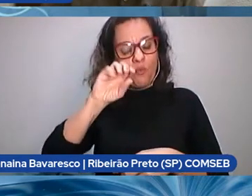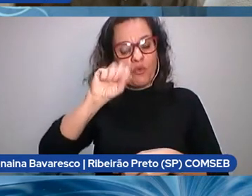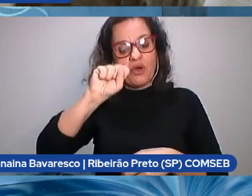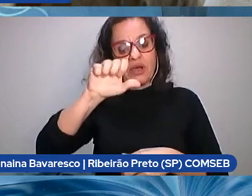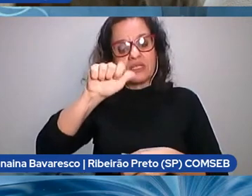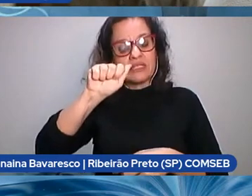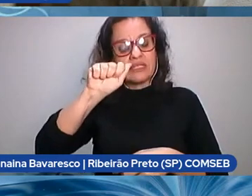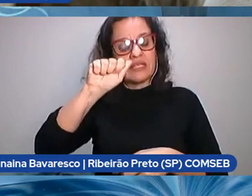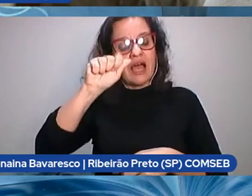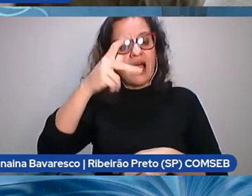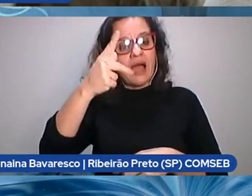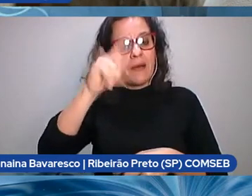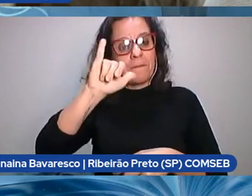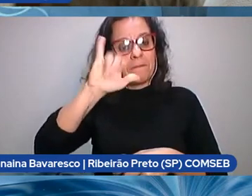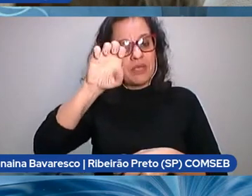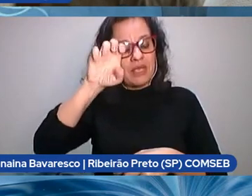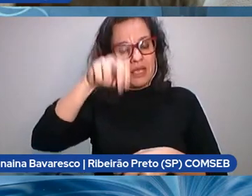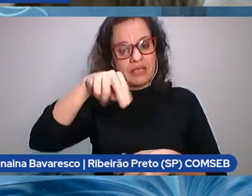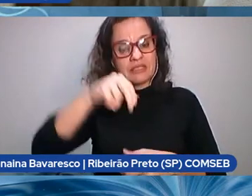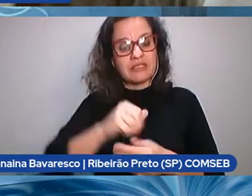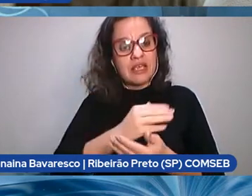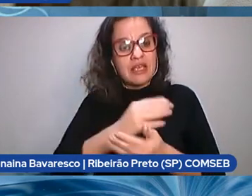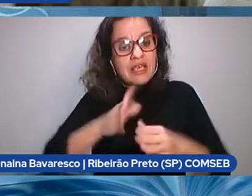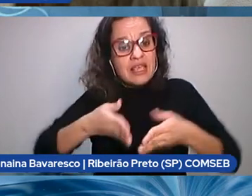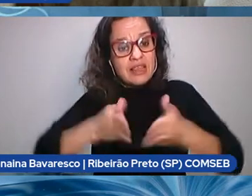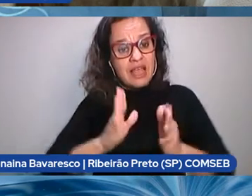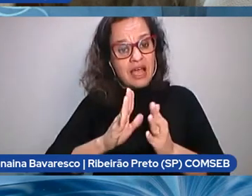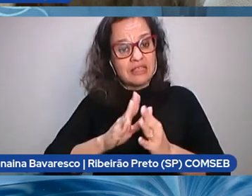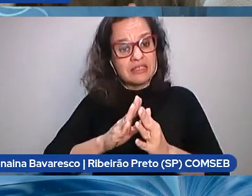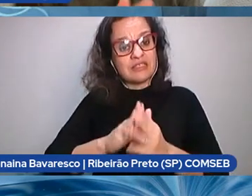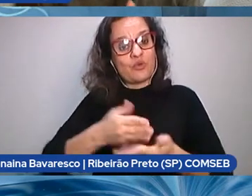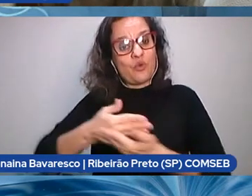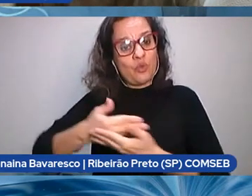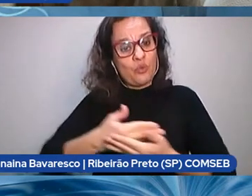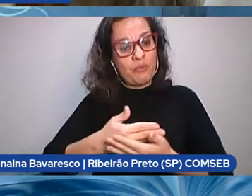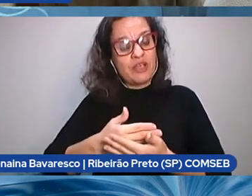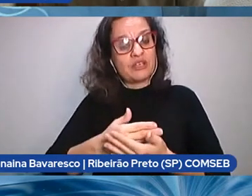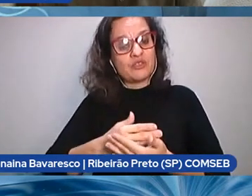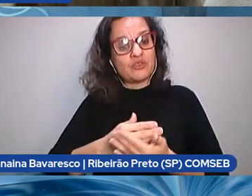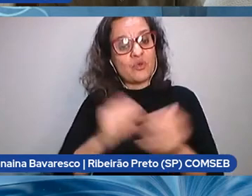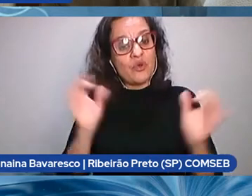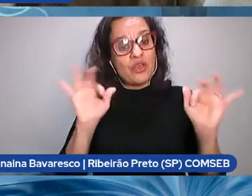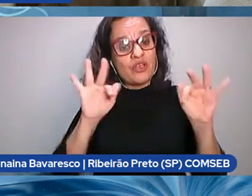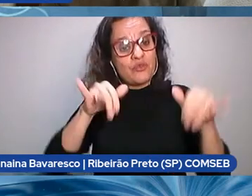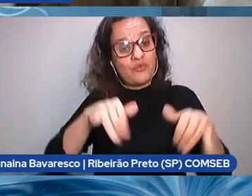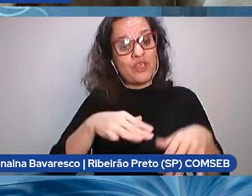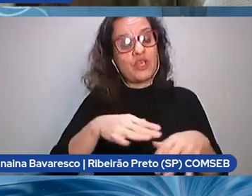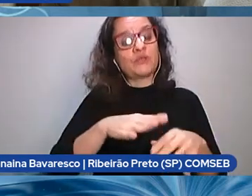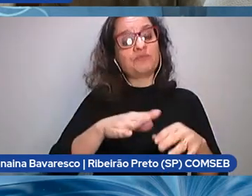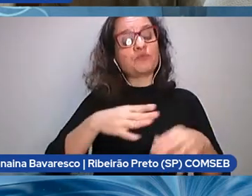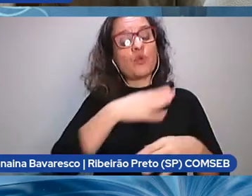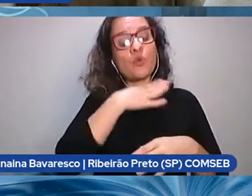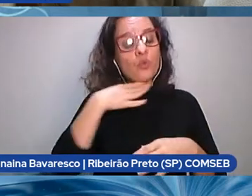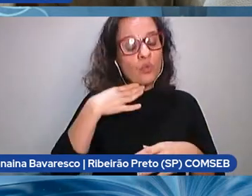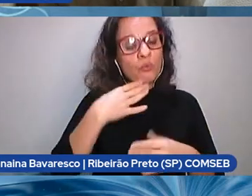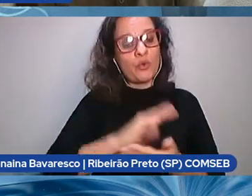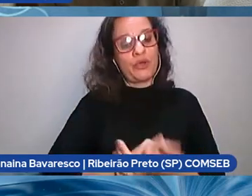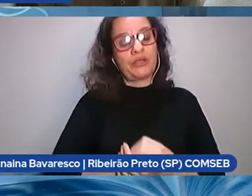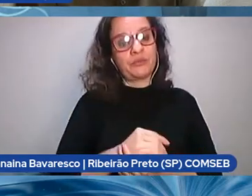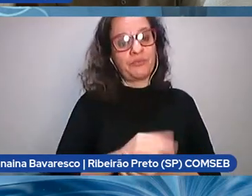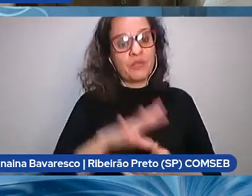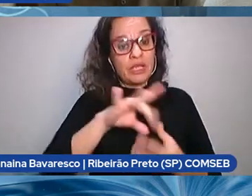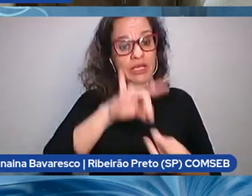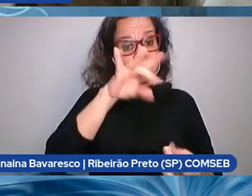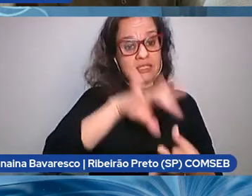no berço e acaba no túmulo. Thank you. Muito bom. Taciro, espírito